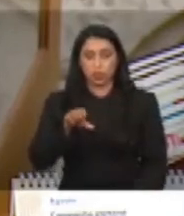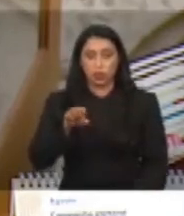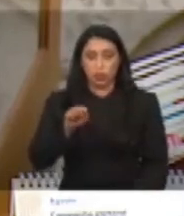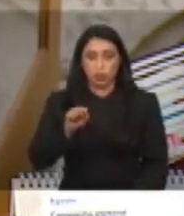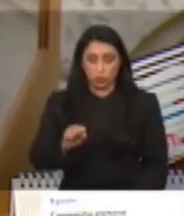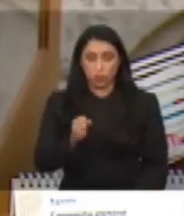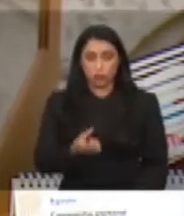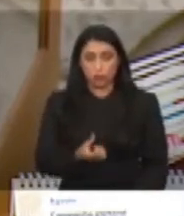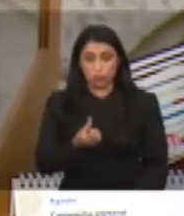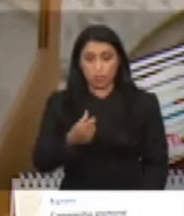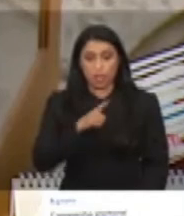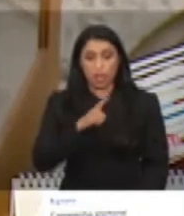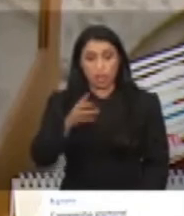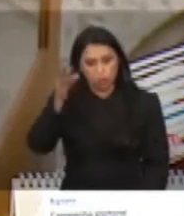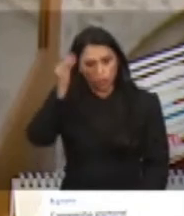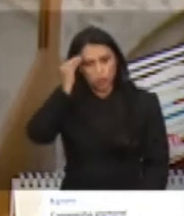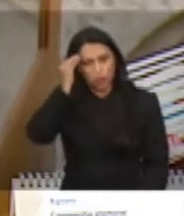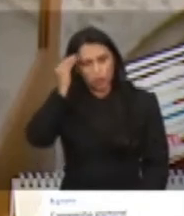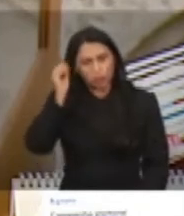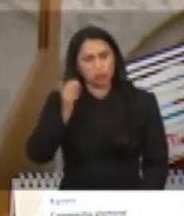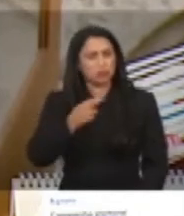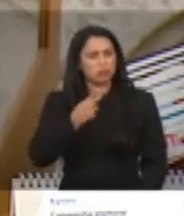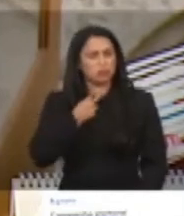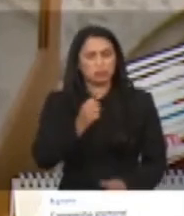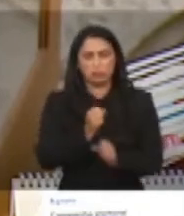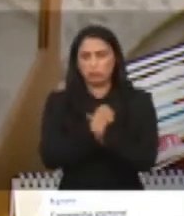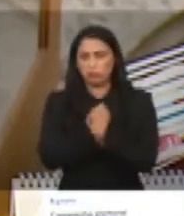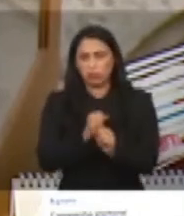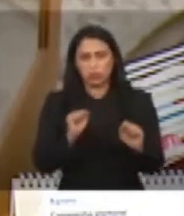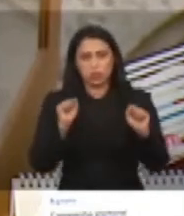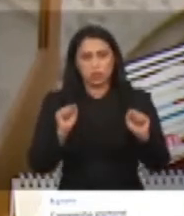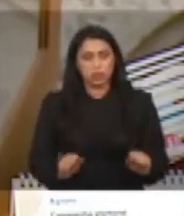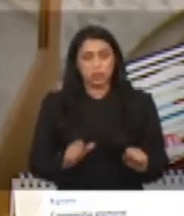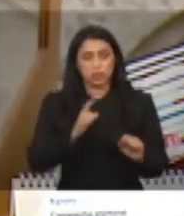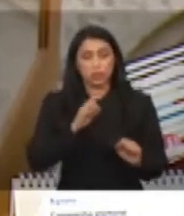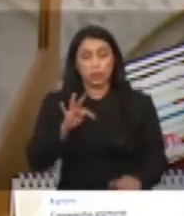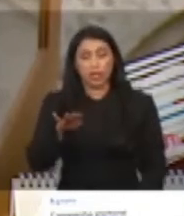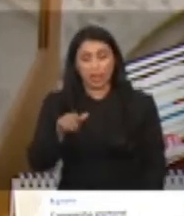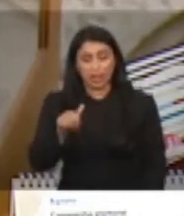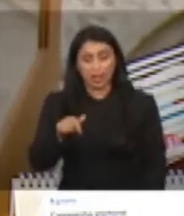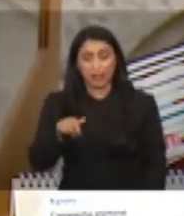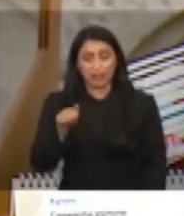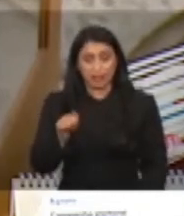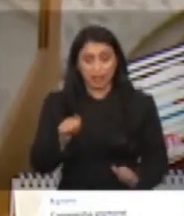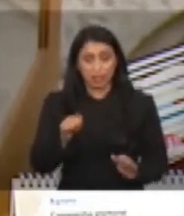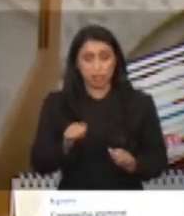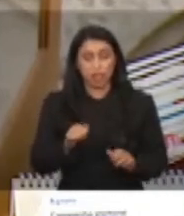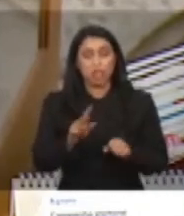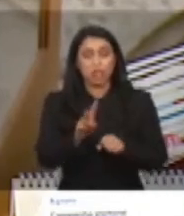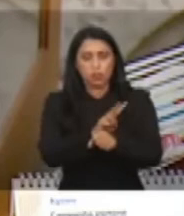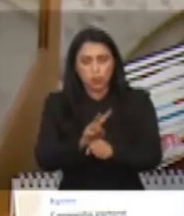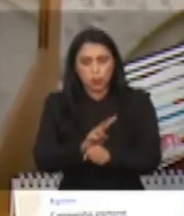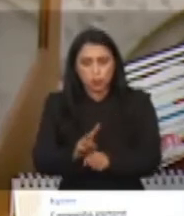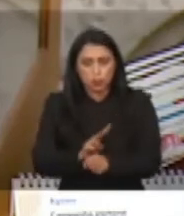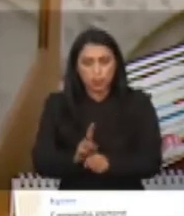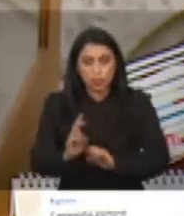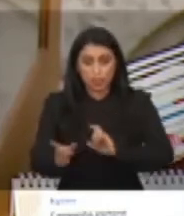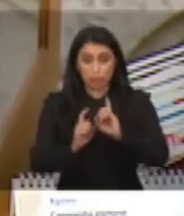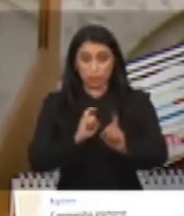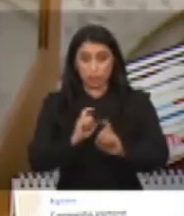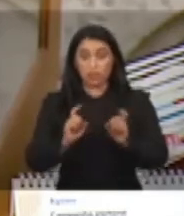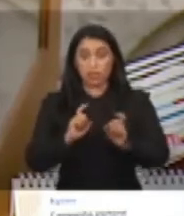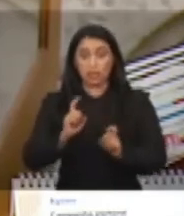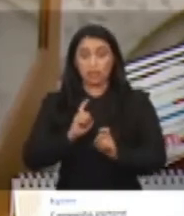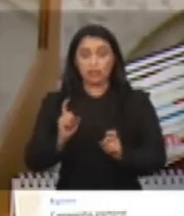firmei a compreensão no sentido da impossibilidade de a taxa que remunera o poder de polícia administrativa ter como base de cálculo